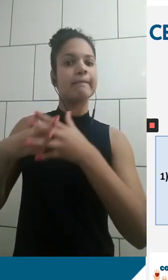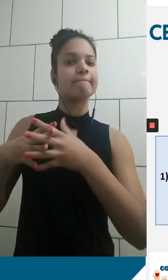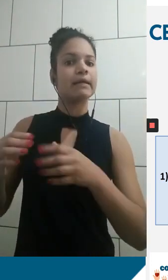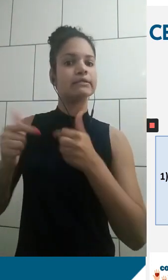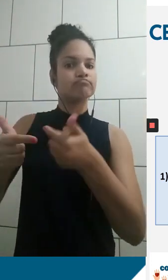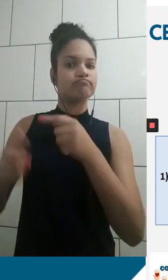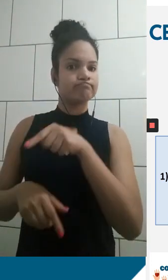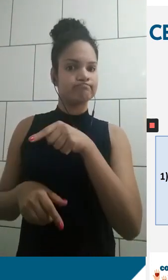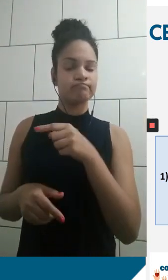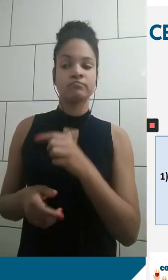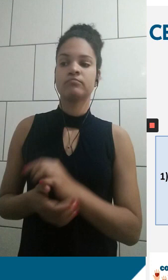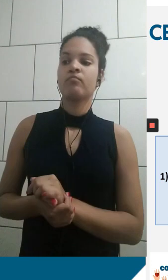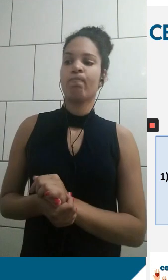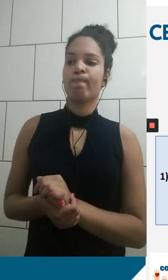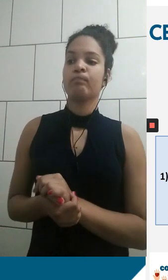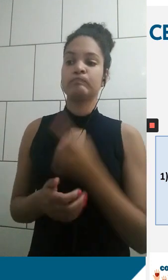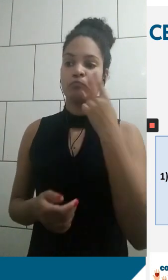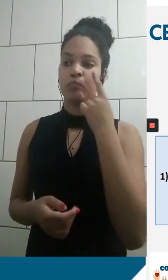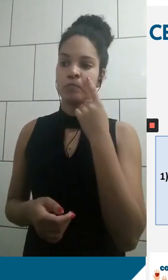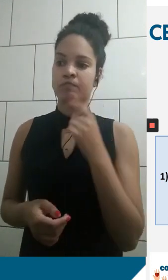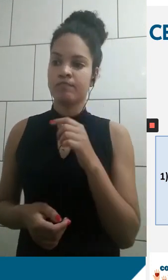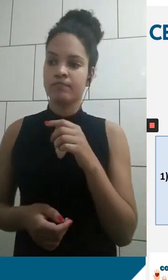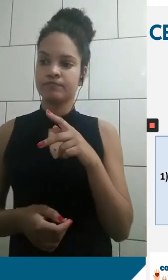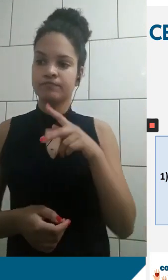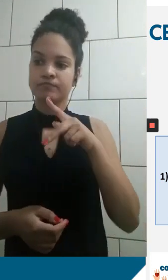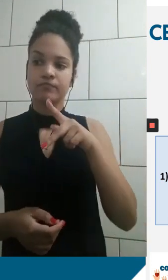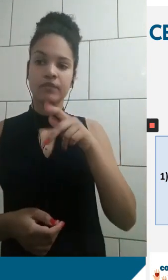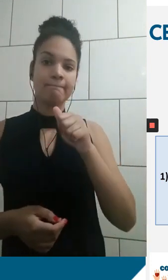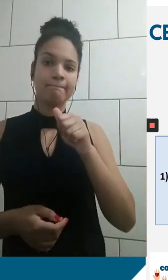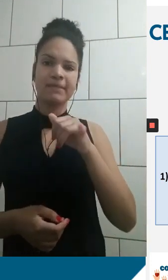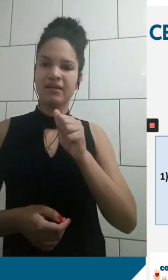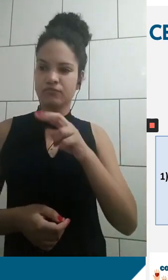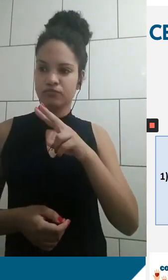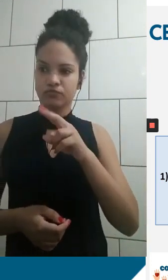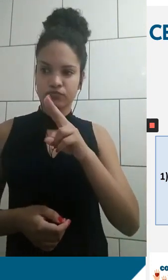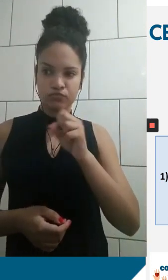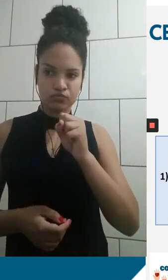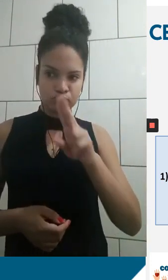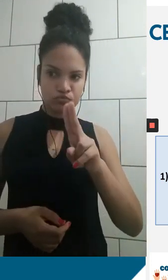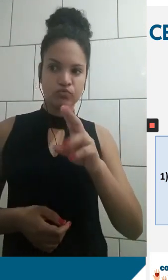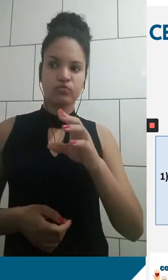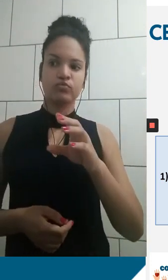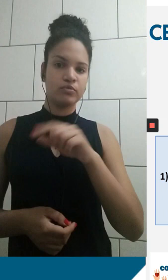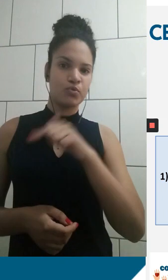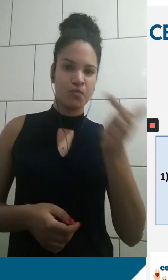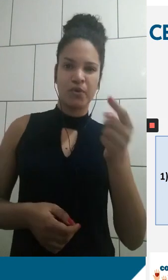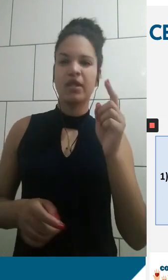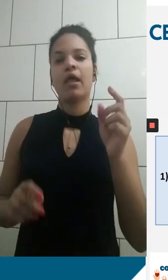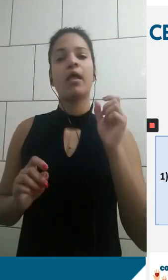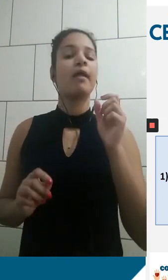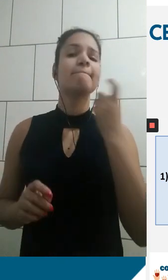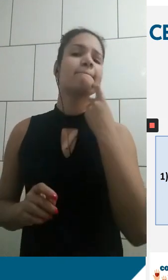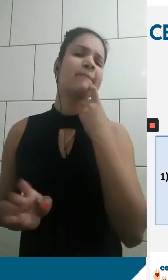Piavuçu e Corimbatá são espécies de peixe. Tá? Esses gráficos são, inclusive, do meu trabalho de tese de doutoramento. Eu usei aqui para ilustrar